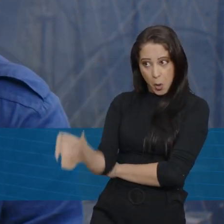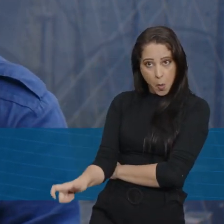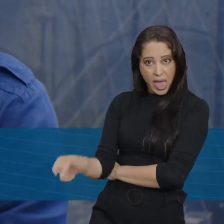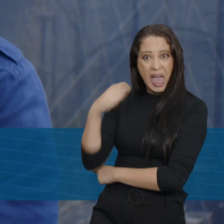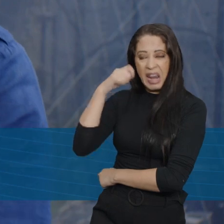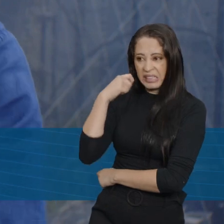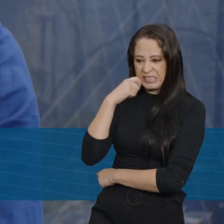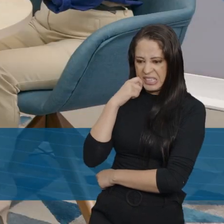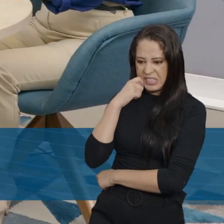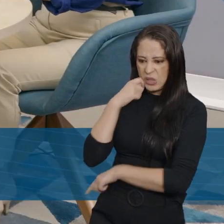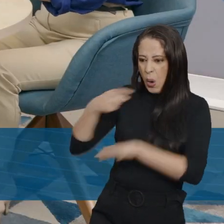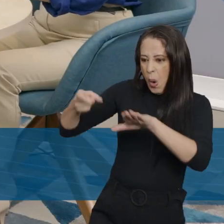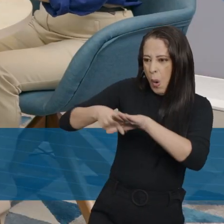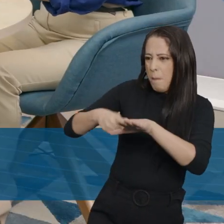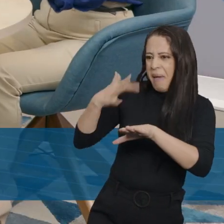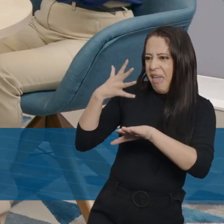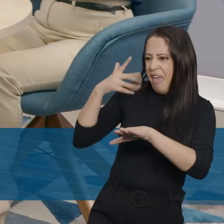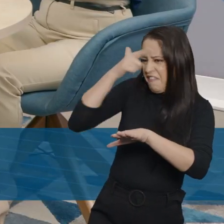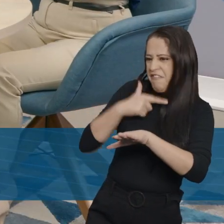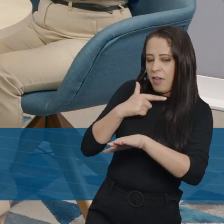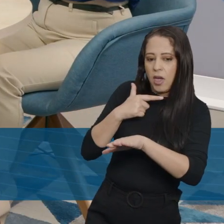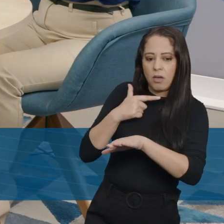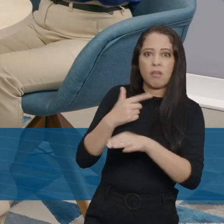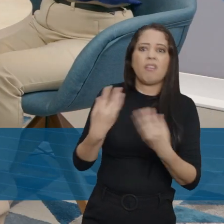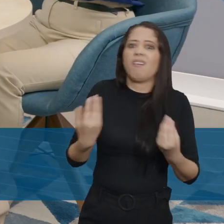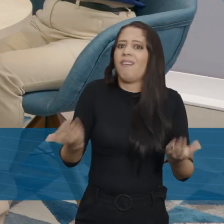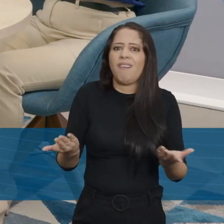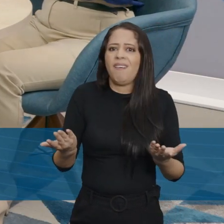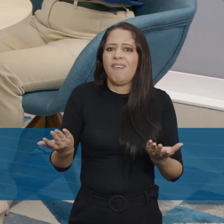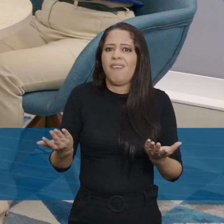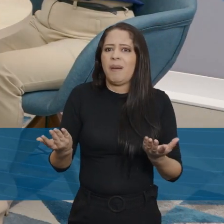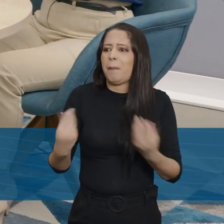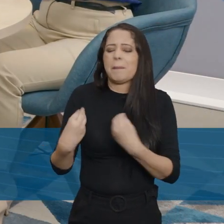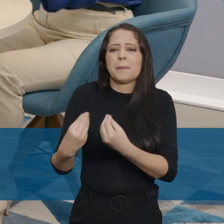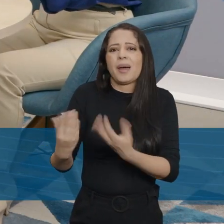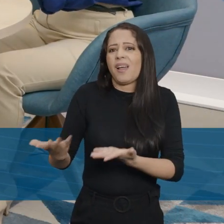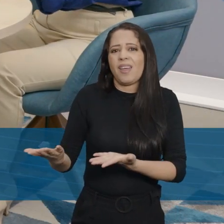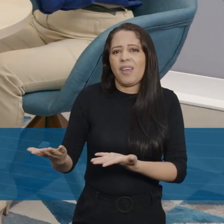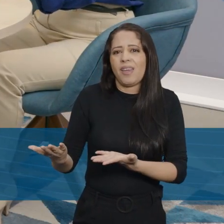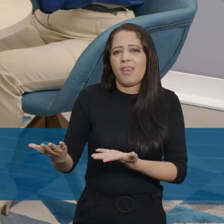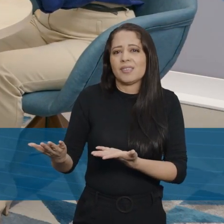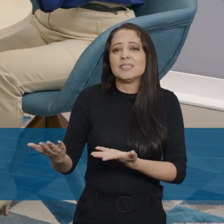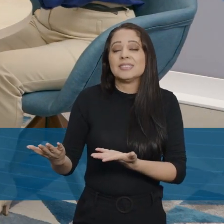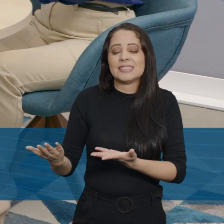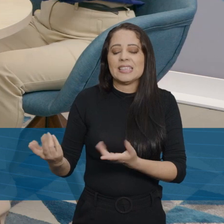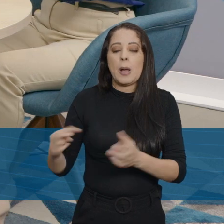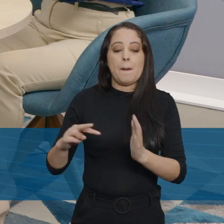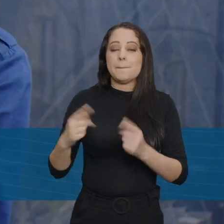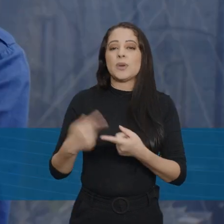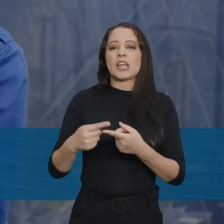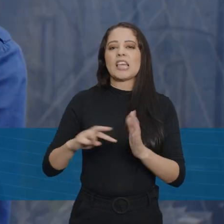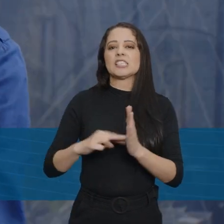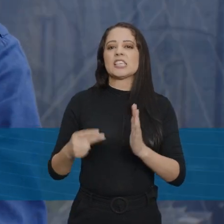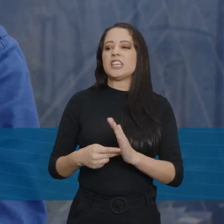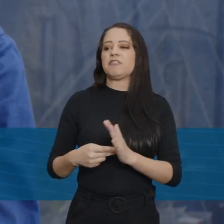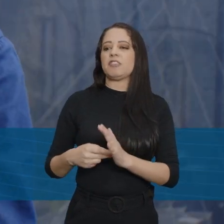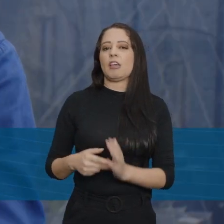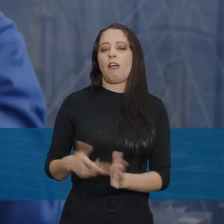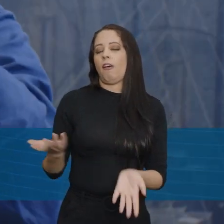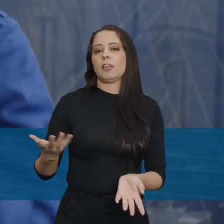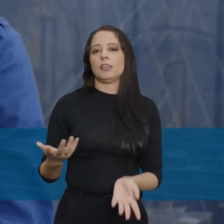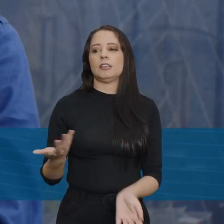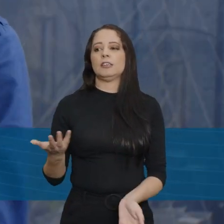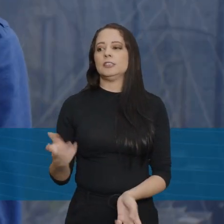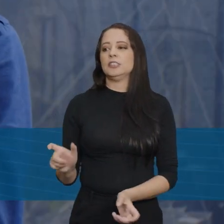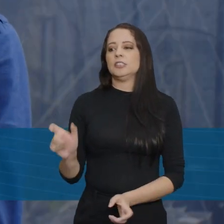do pé dela não é bonito. O que isso interfere na qualidade dela? Por quê? Porque é uma sensação de que a pessoa não